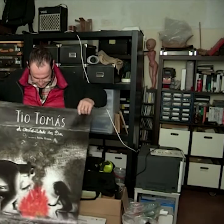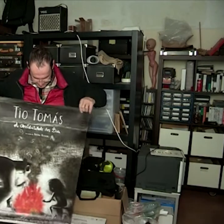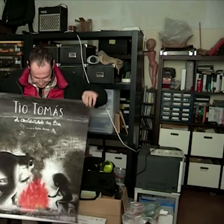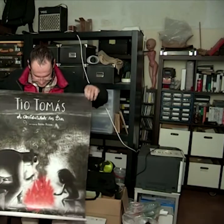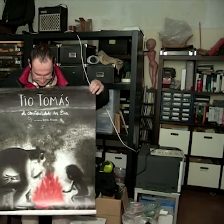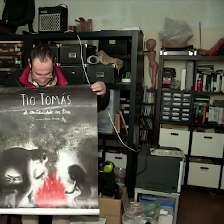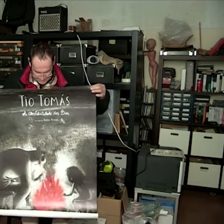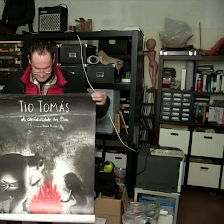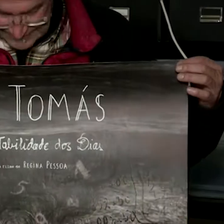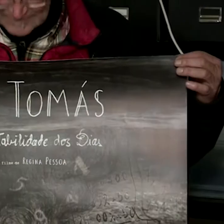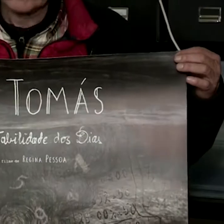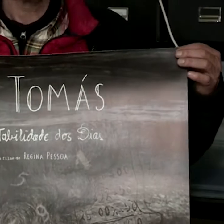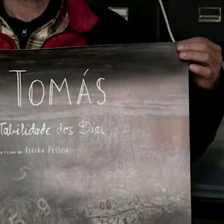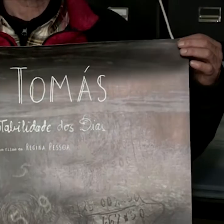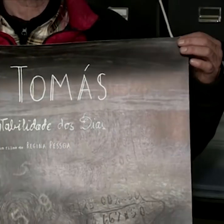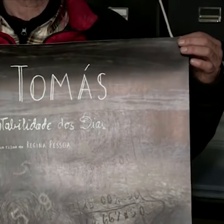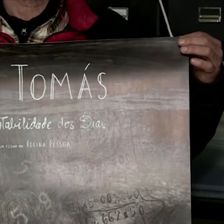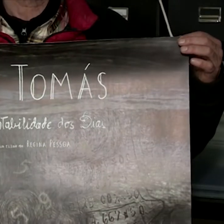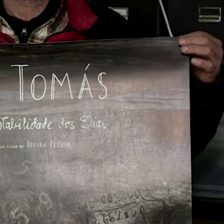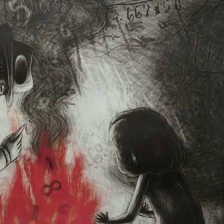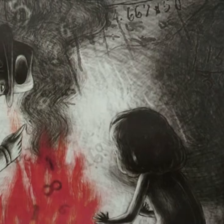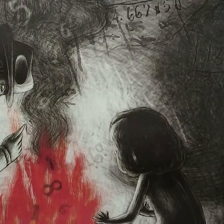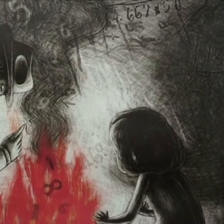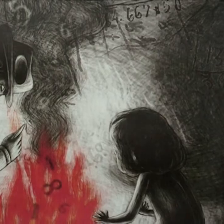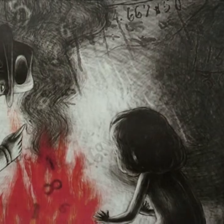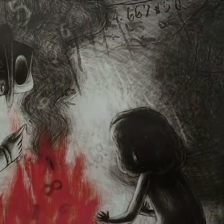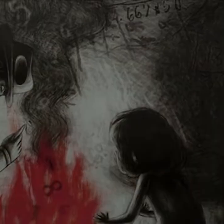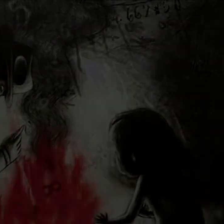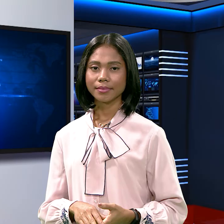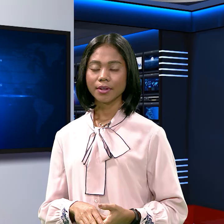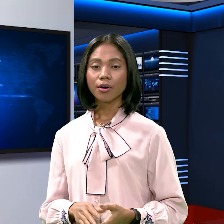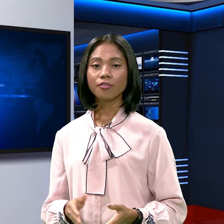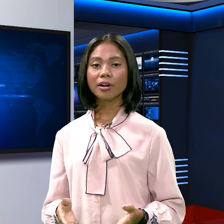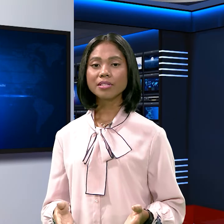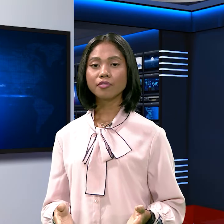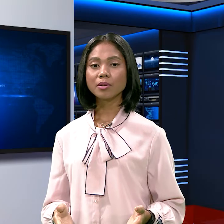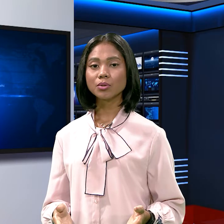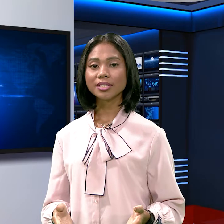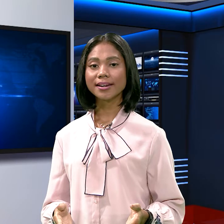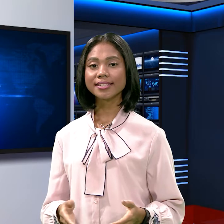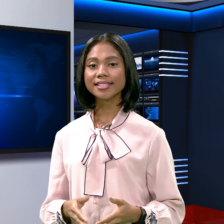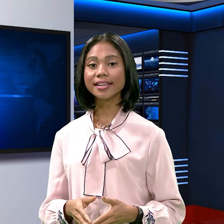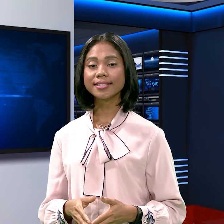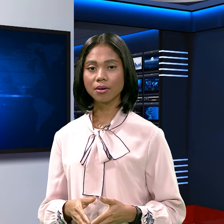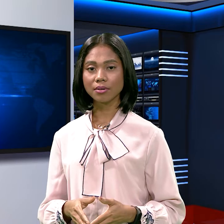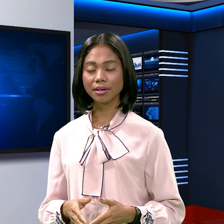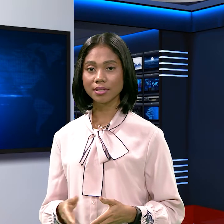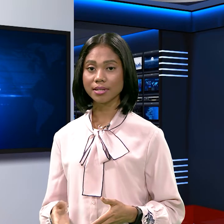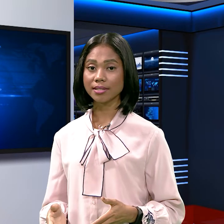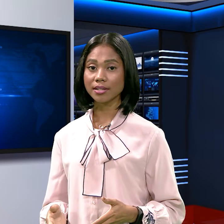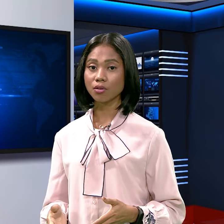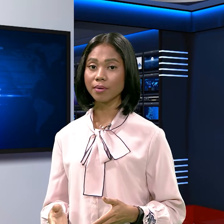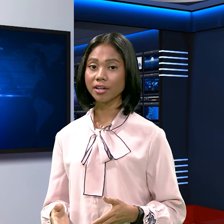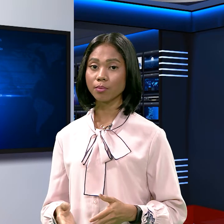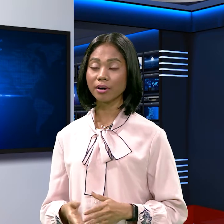a visibilidade do trabalho da realizadora de um sol tu porventura óleo disco e foram as informações detalhadas neste eles